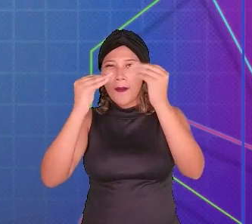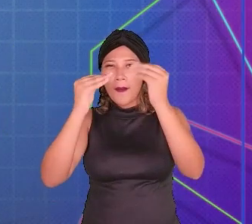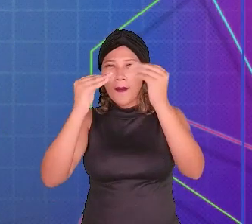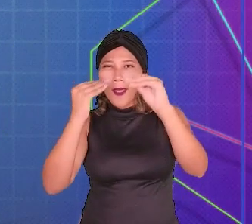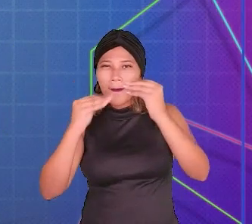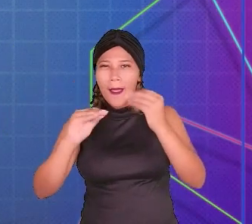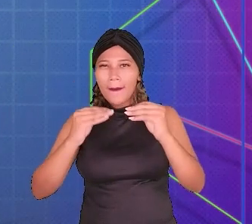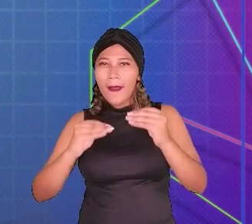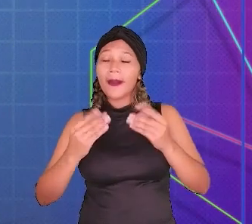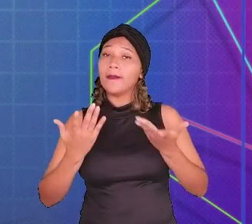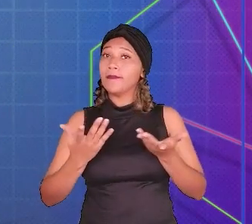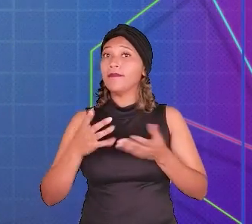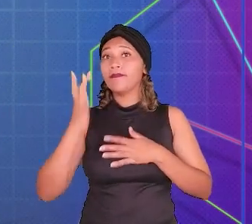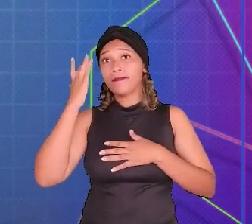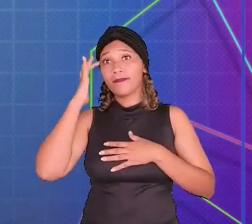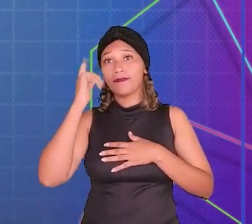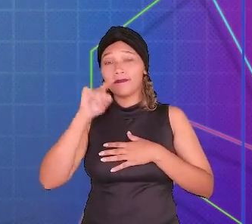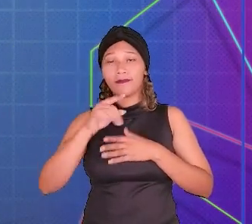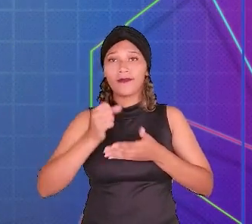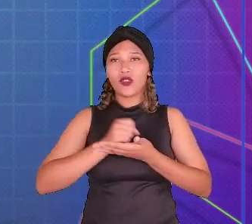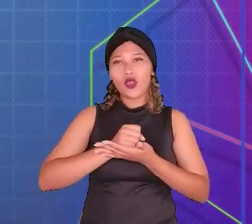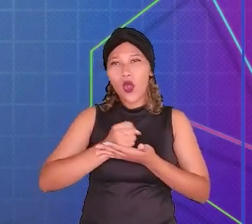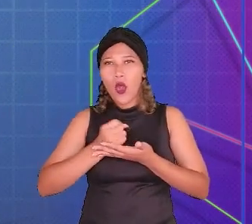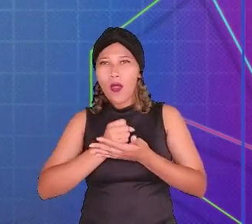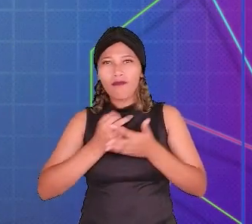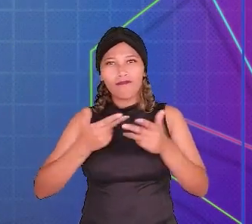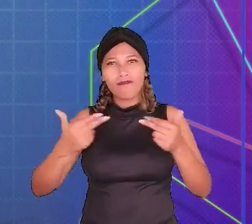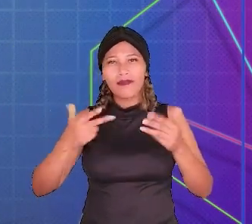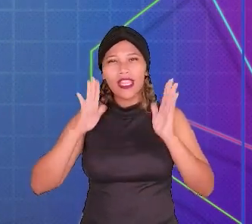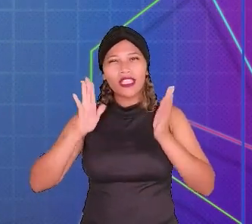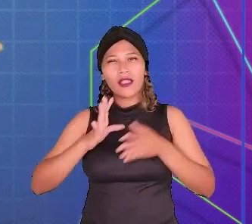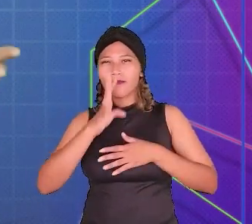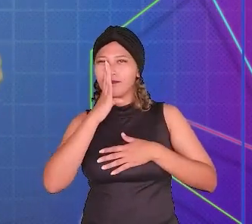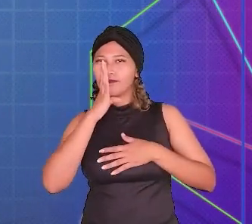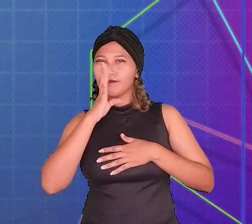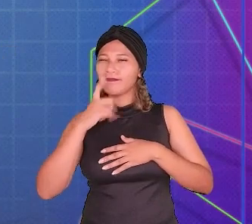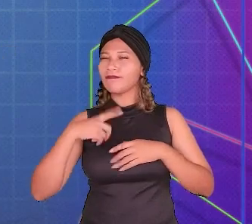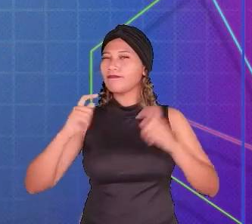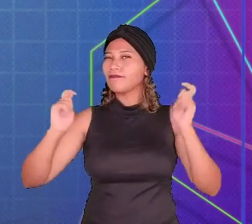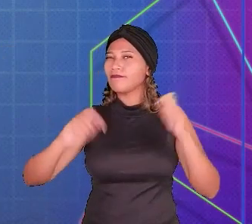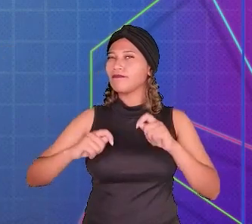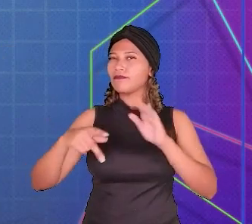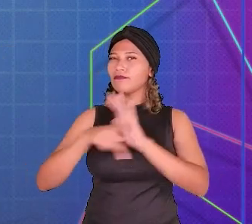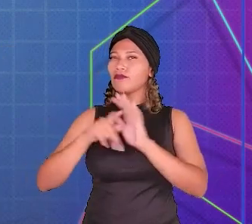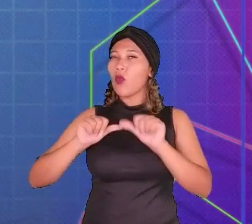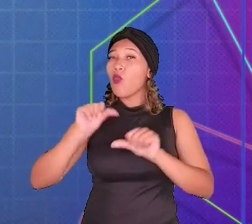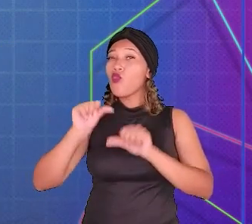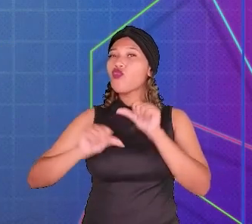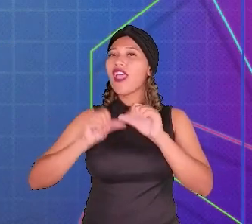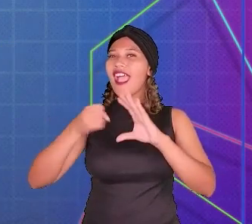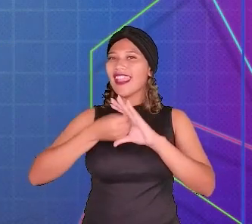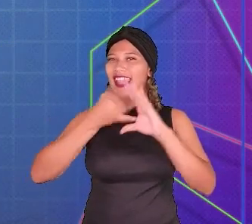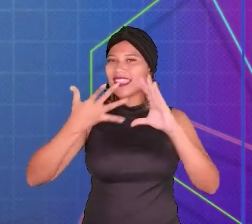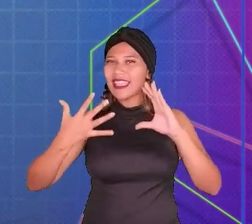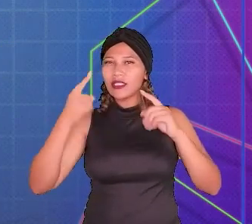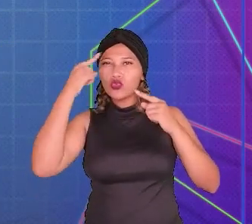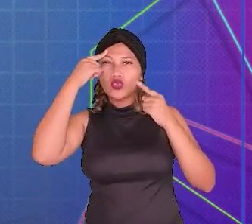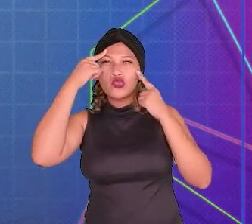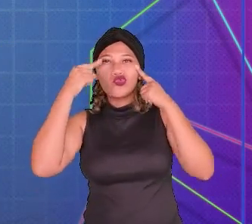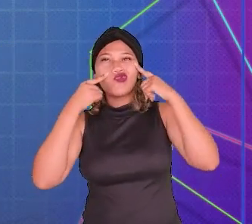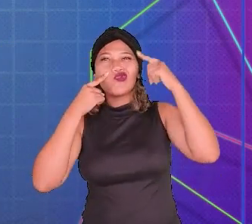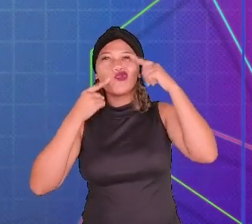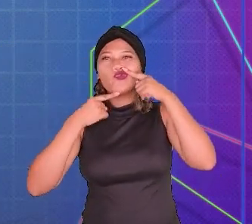Reforço, customização. Provavelmente você, quando for jogar um jogo, já se deparou com a possibilidade de alterar características de